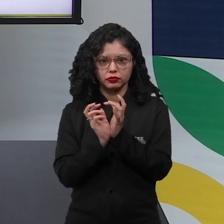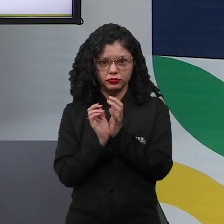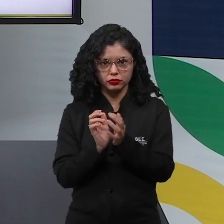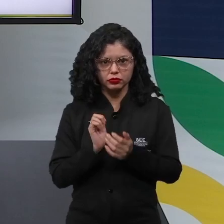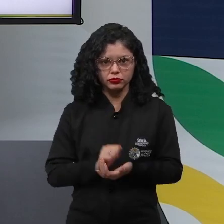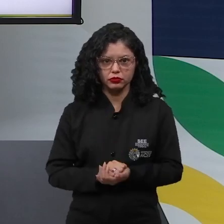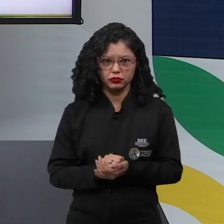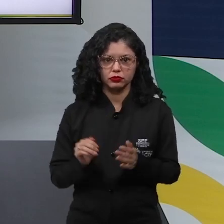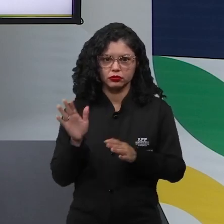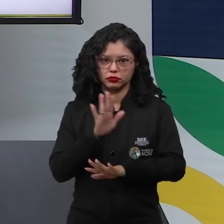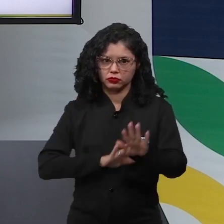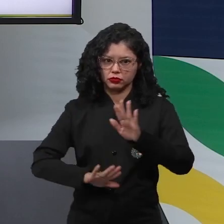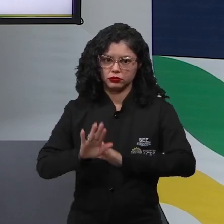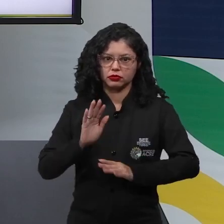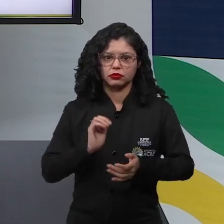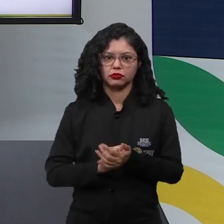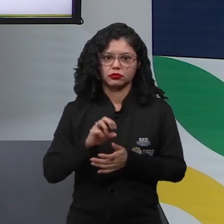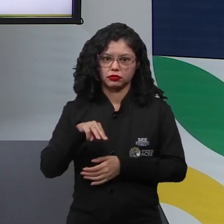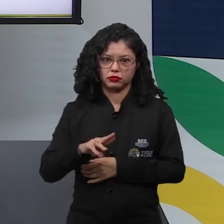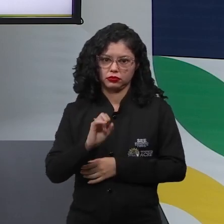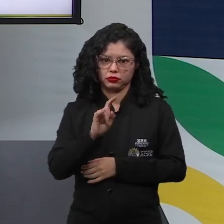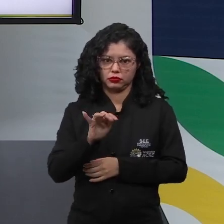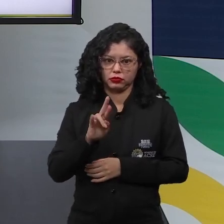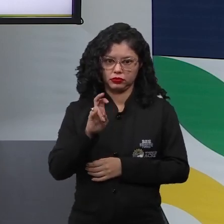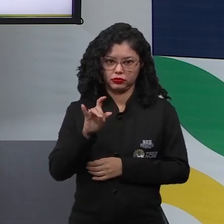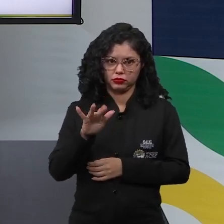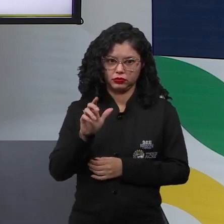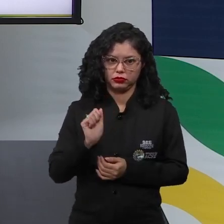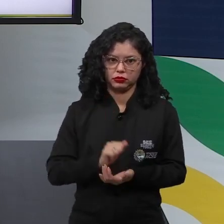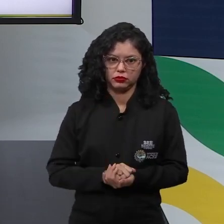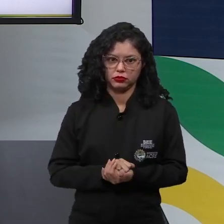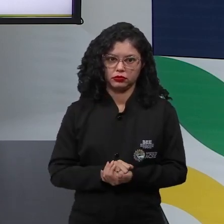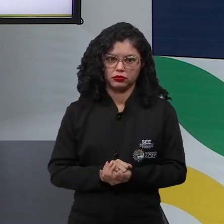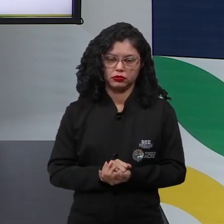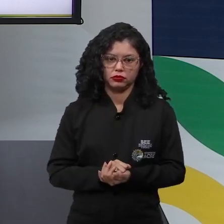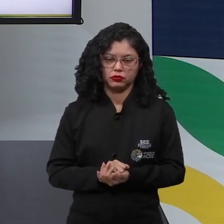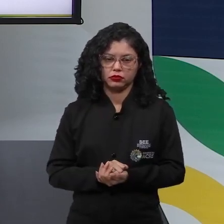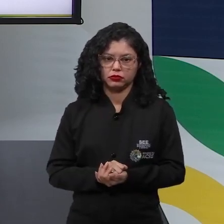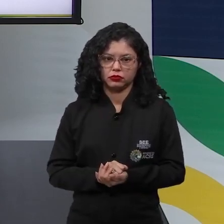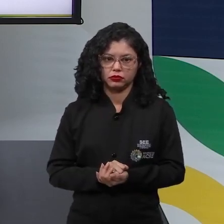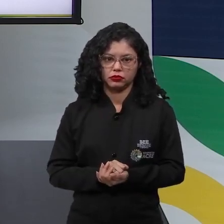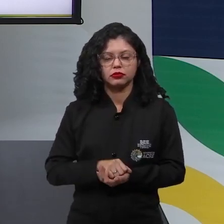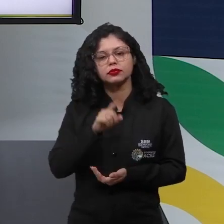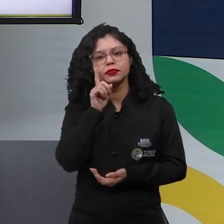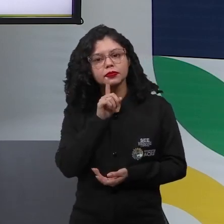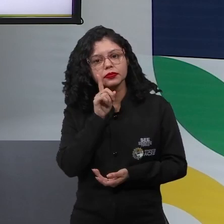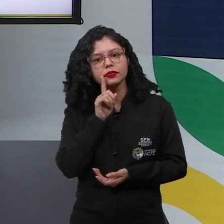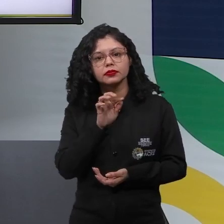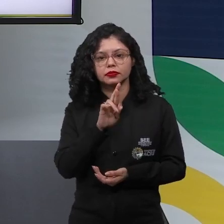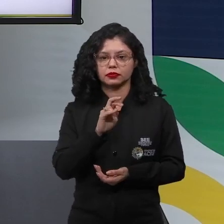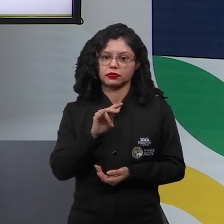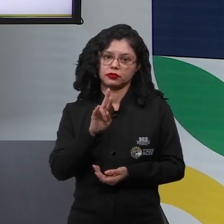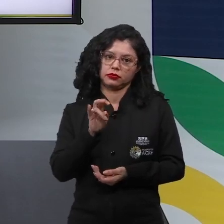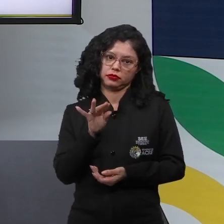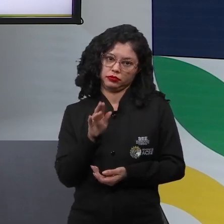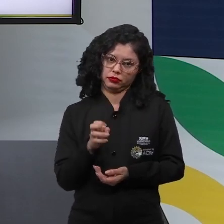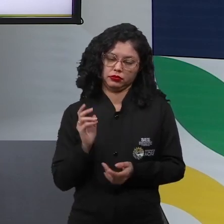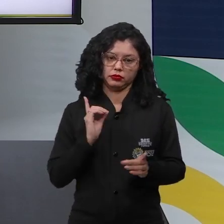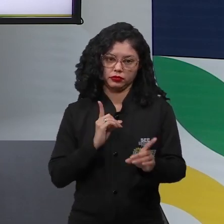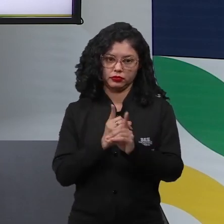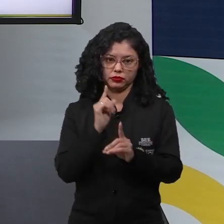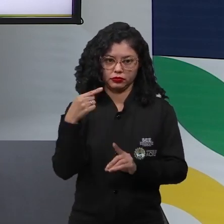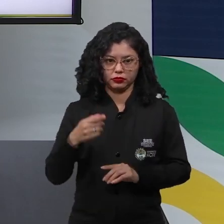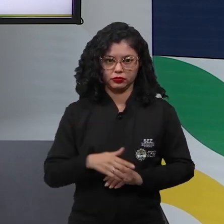está preservado lá no museu, né, de Harvard, Museu de Medicina de Harvard. Hoje se encontra